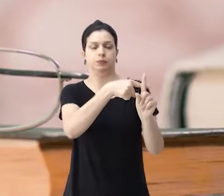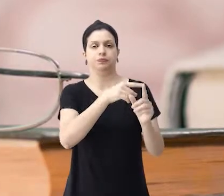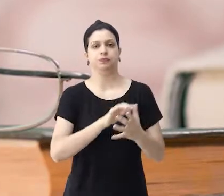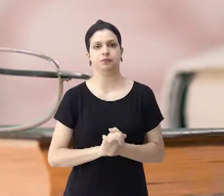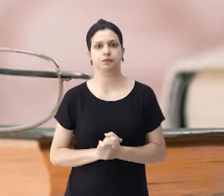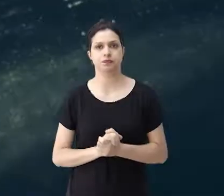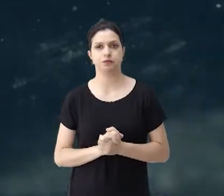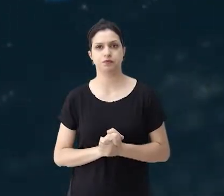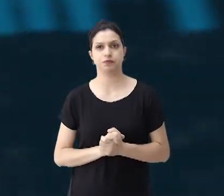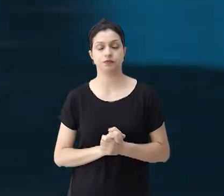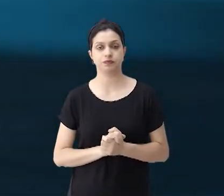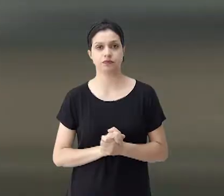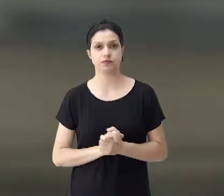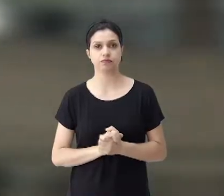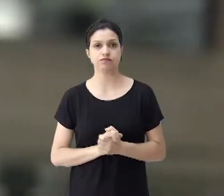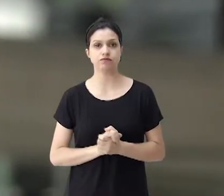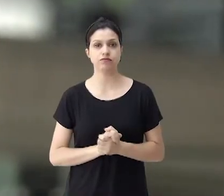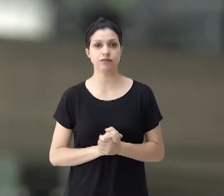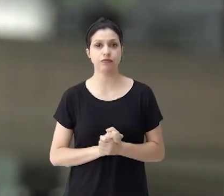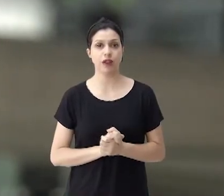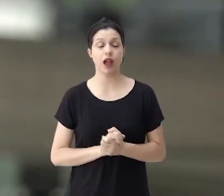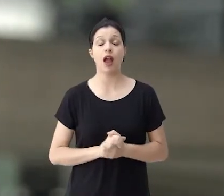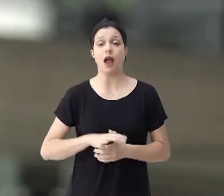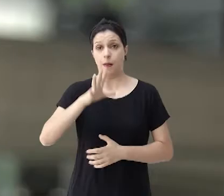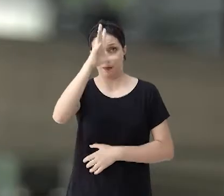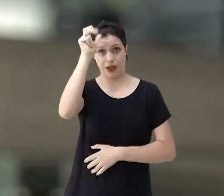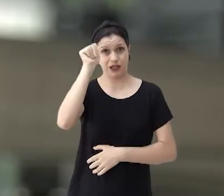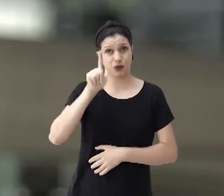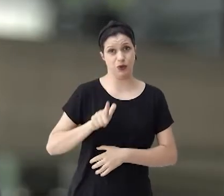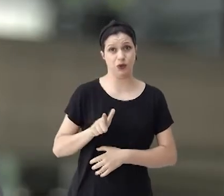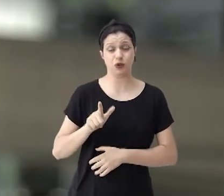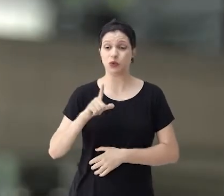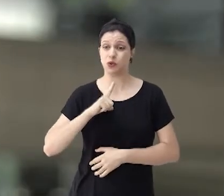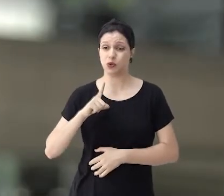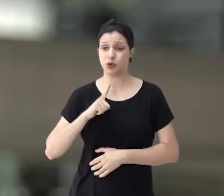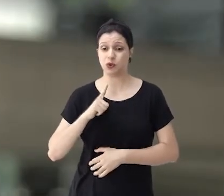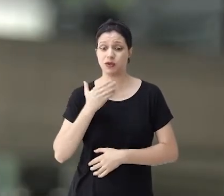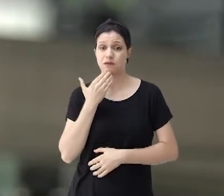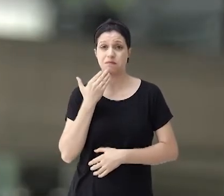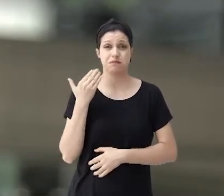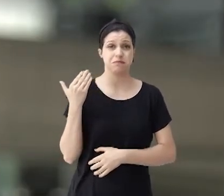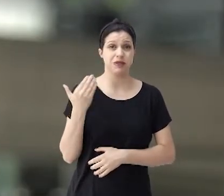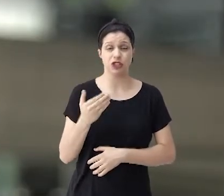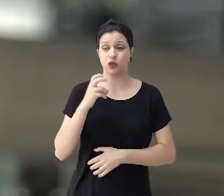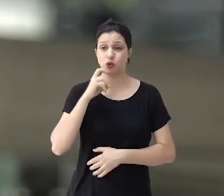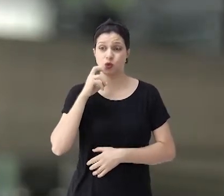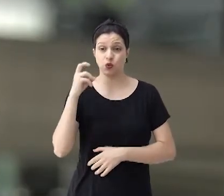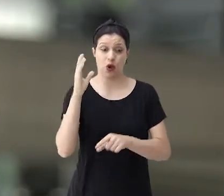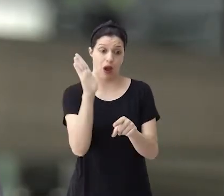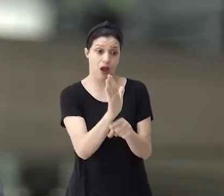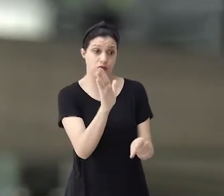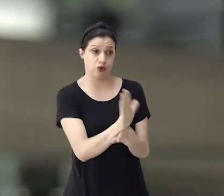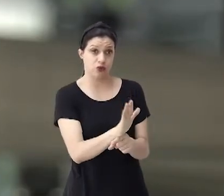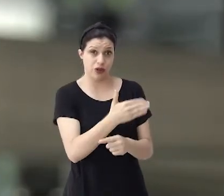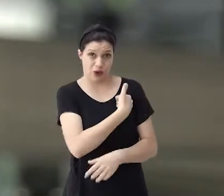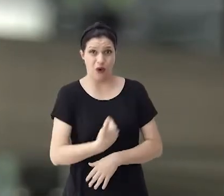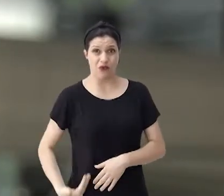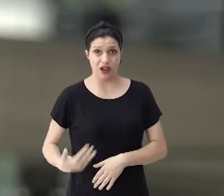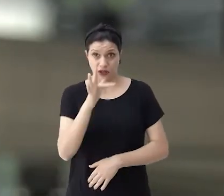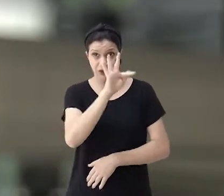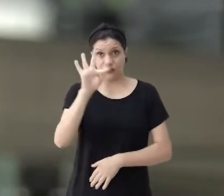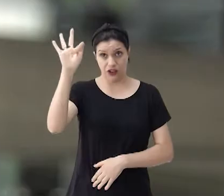na remuneração. A adesão de Mato Grosso do Sul ao pacote de socorro do governo federal aos estados